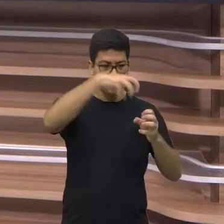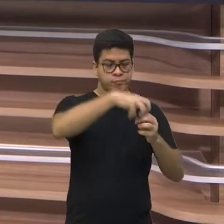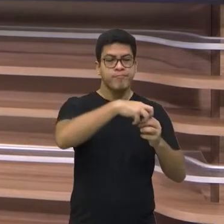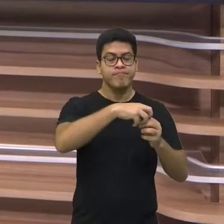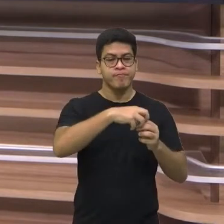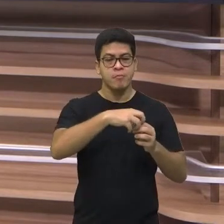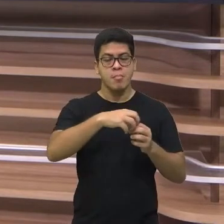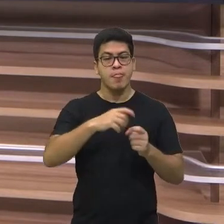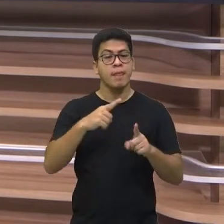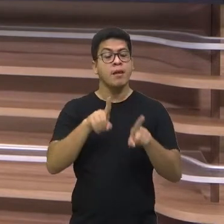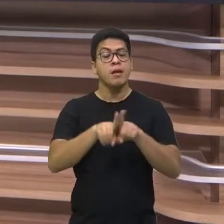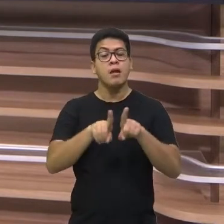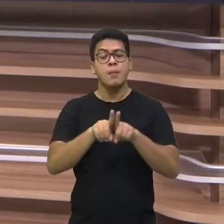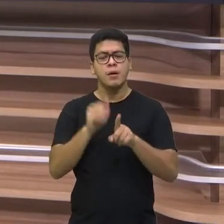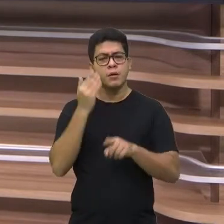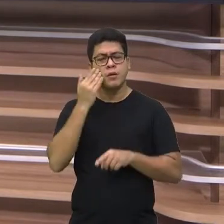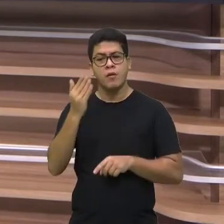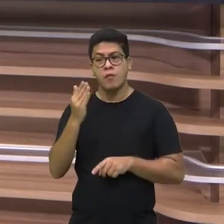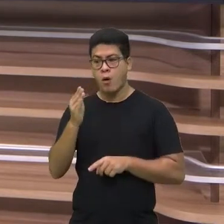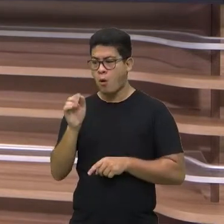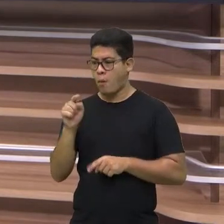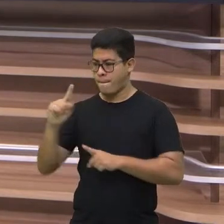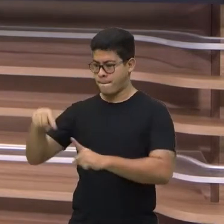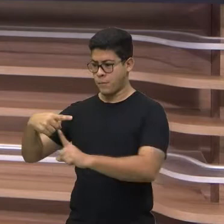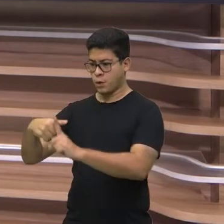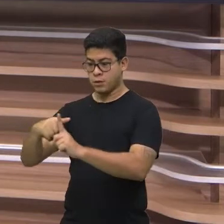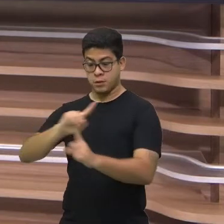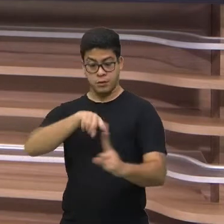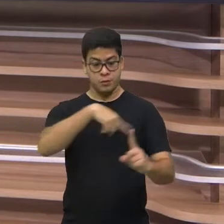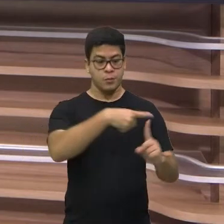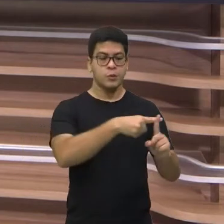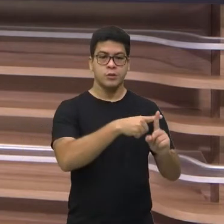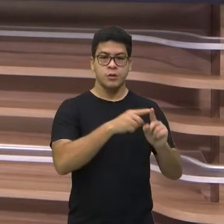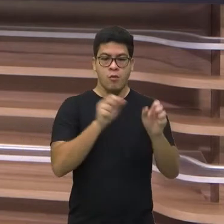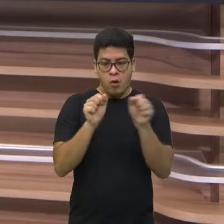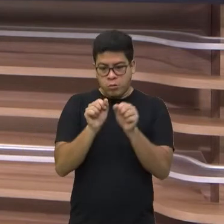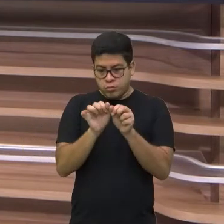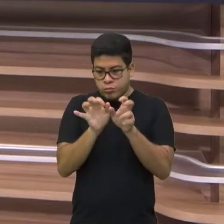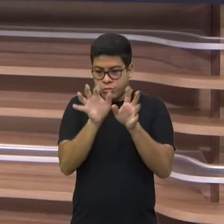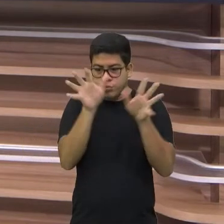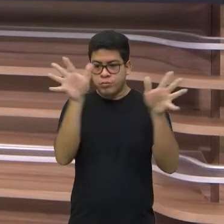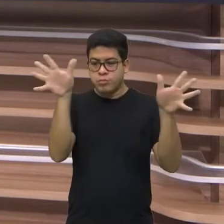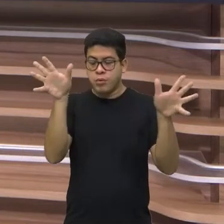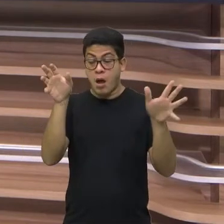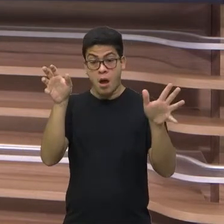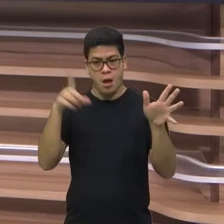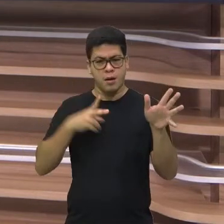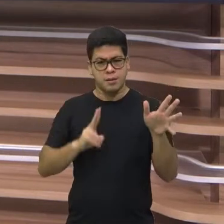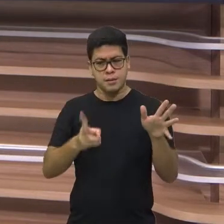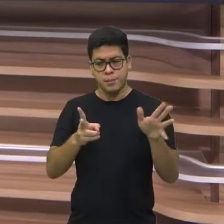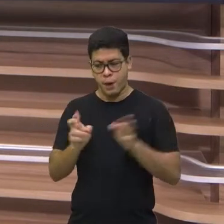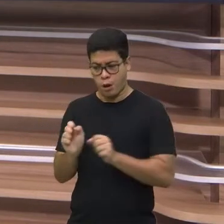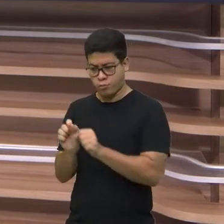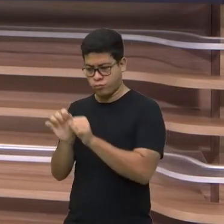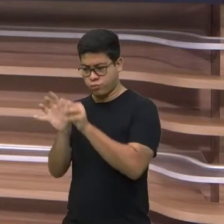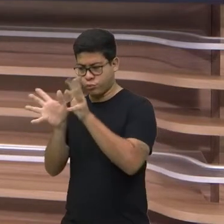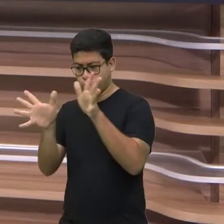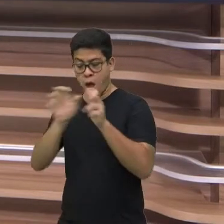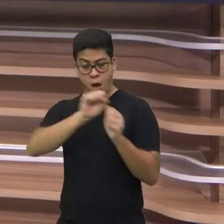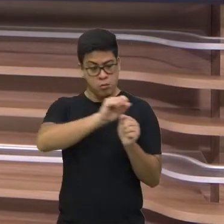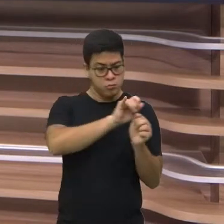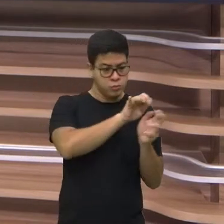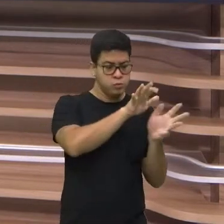mesmo sinal, como é que se comportam essas linhas que a gente chama de linhas equipotenciais e também das superfícies